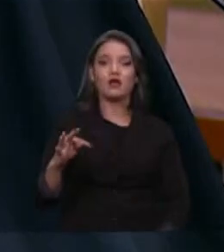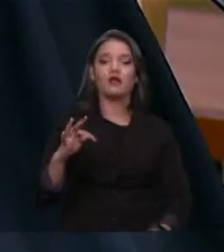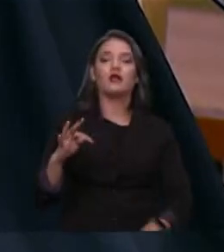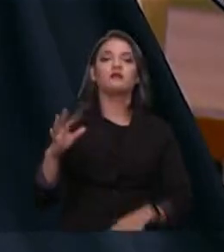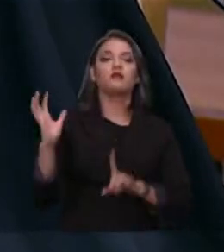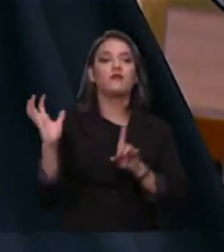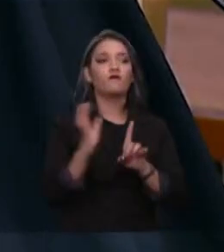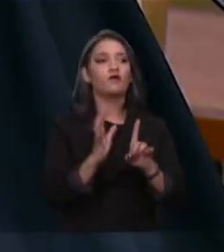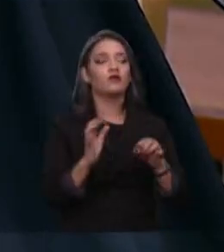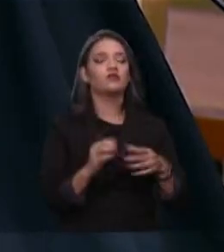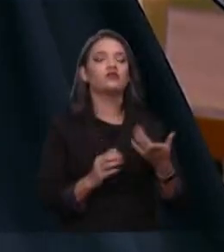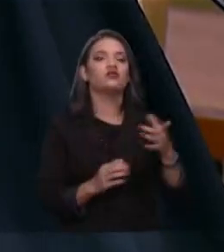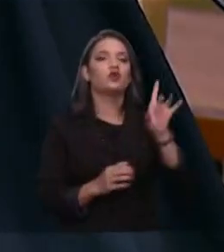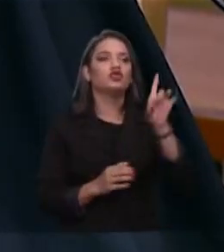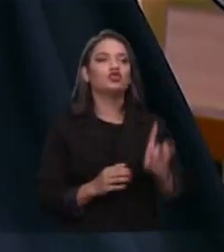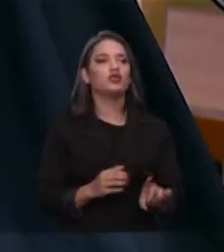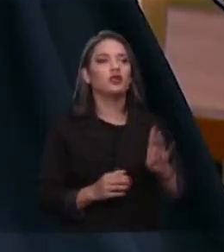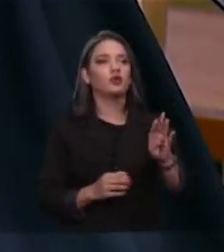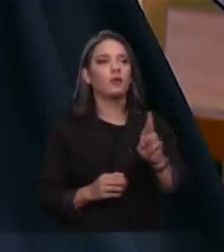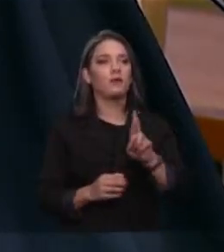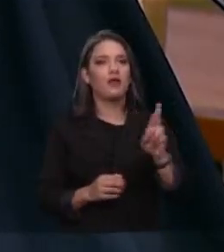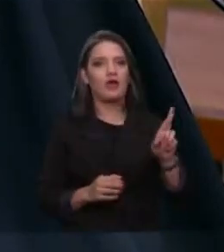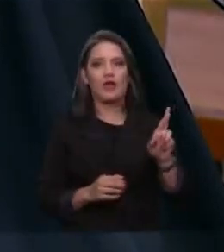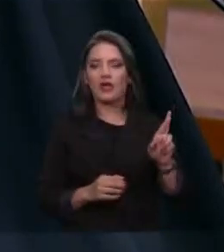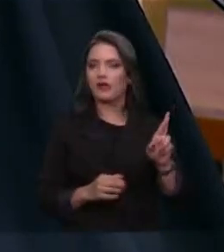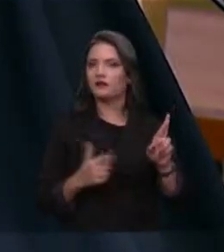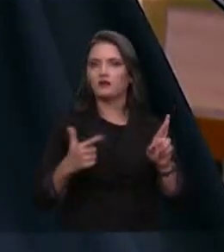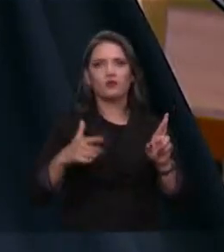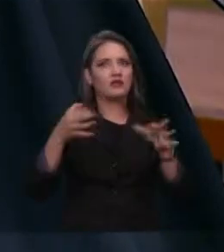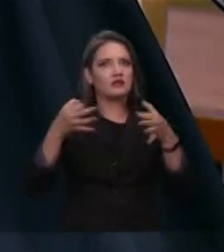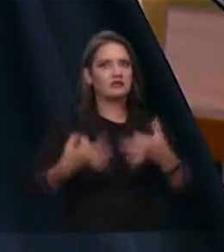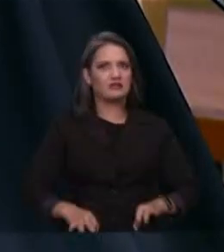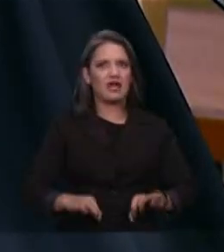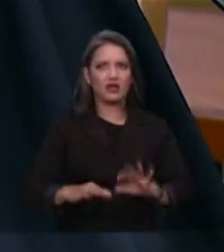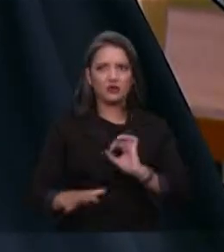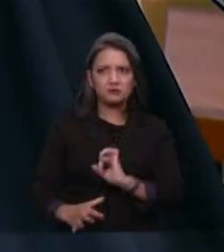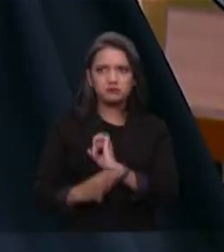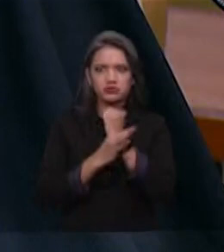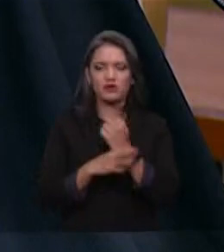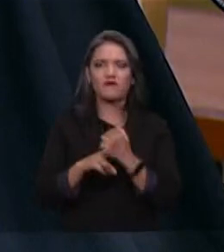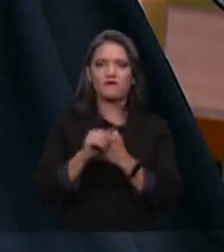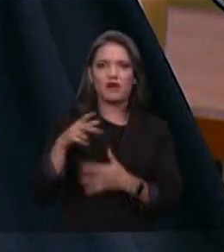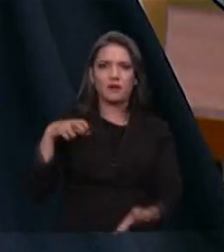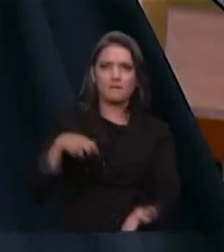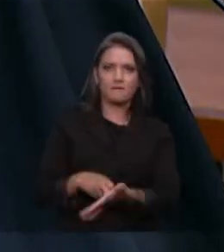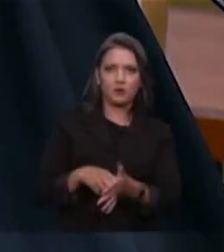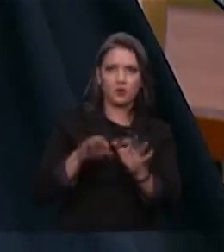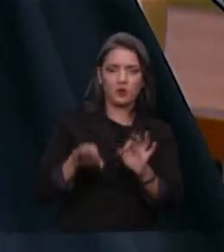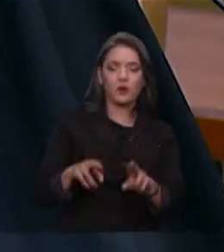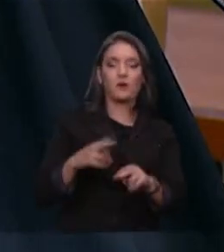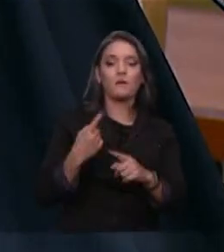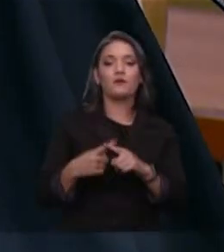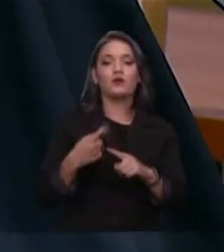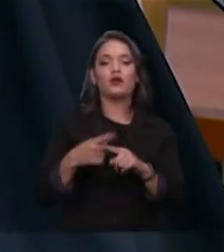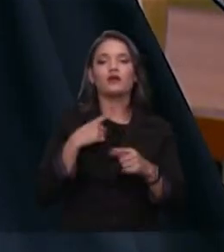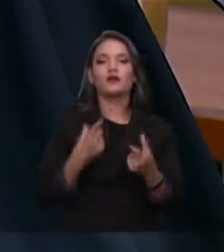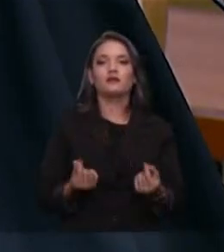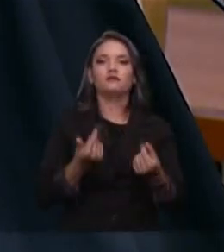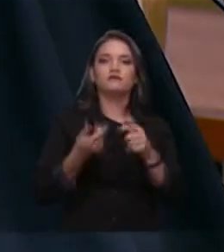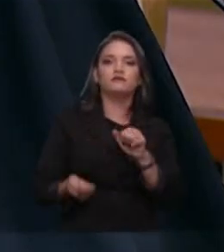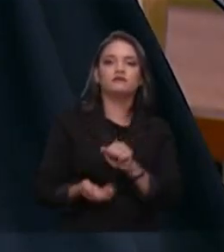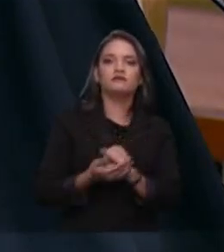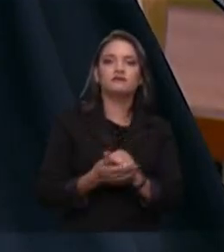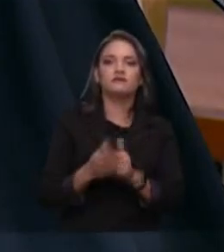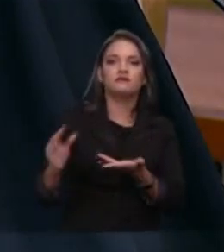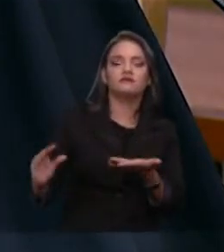diretorias da BR Distribuidora S.A., não é idôneo a afirmar com certeza que uma condenação criminal exige o efetivo recebimento de vantagens